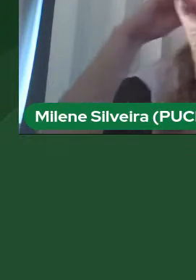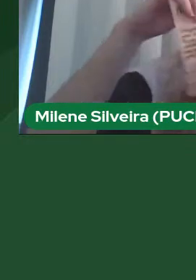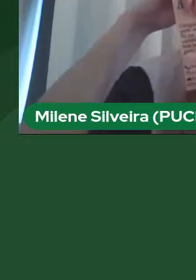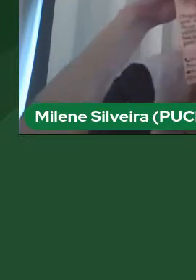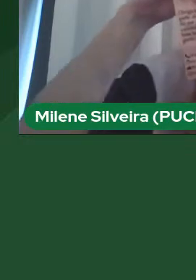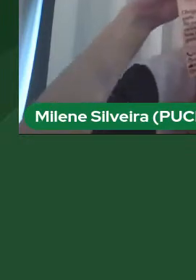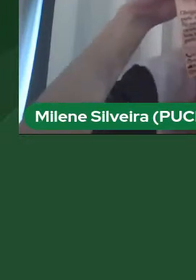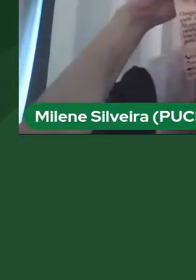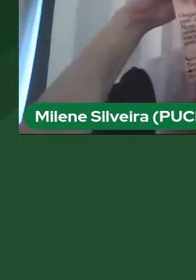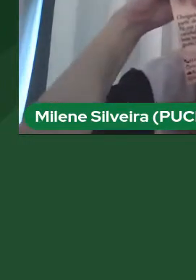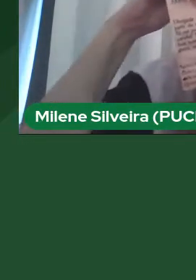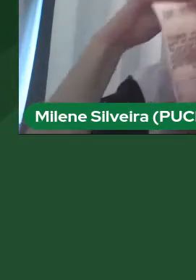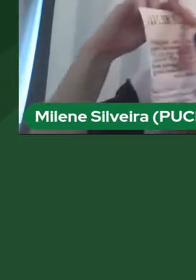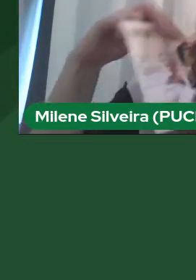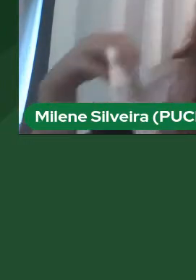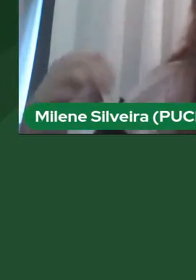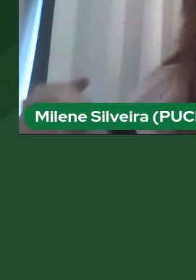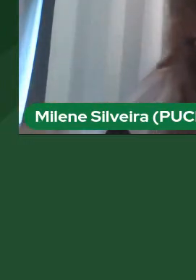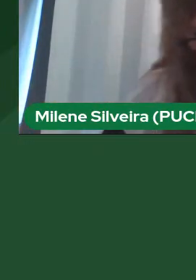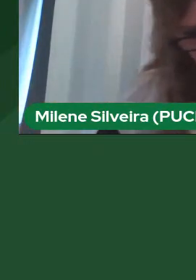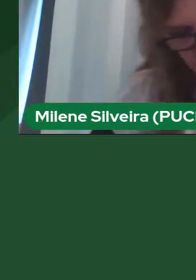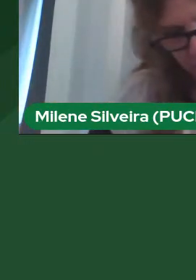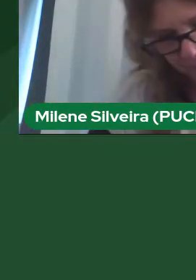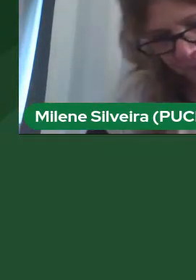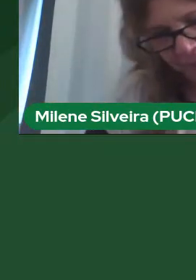Temos um rabo de sereia.